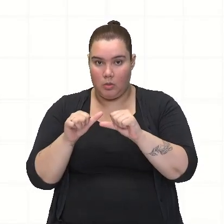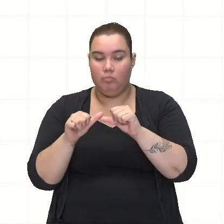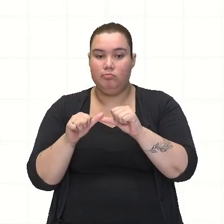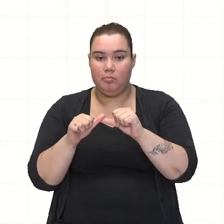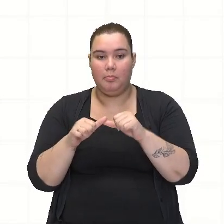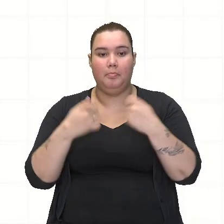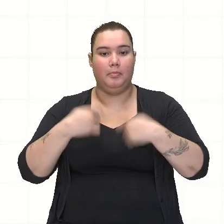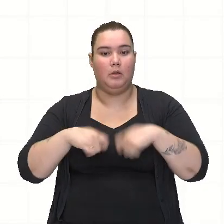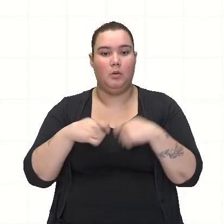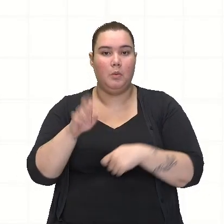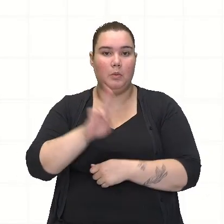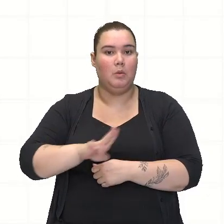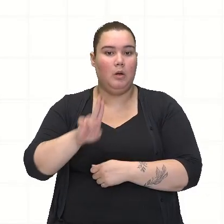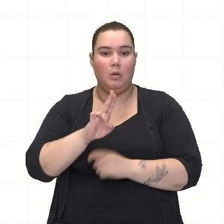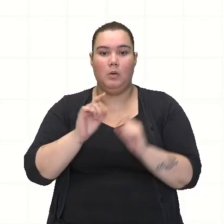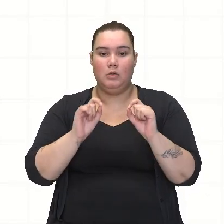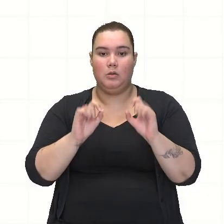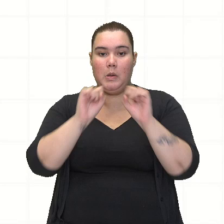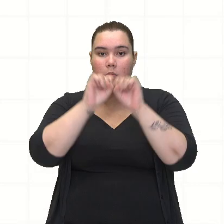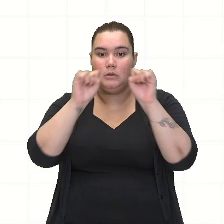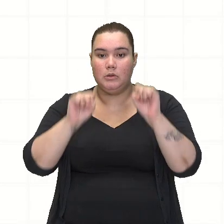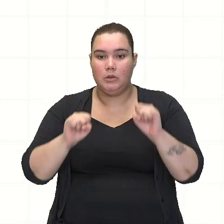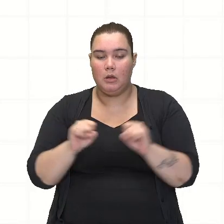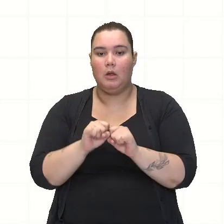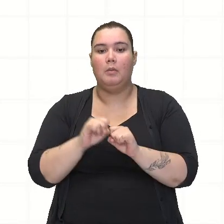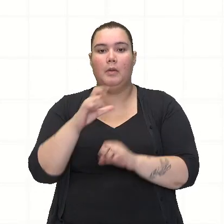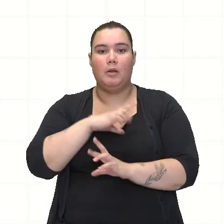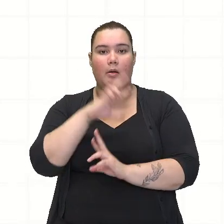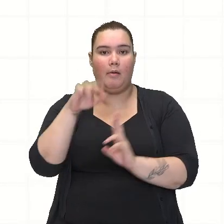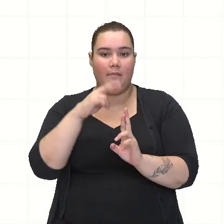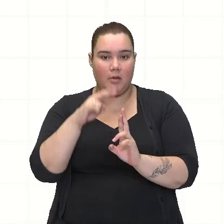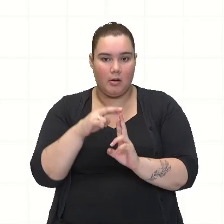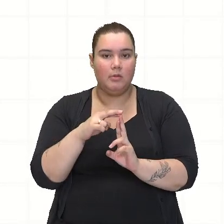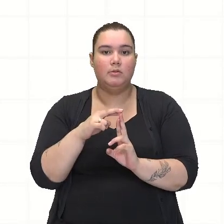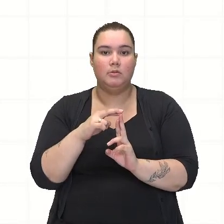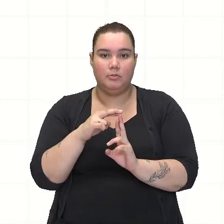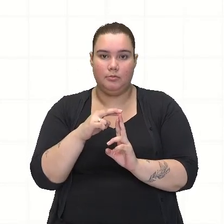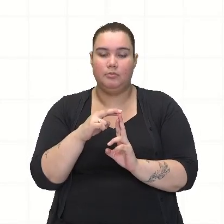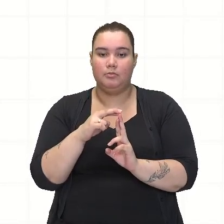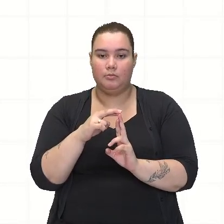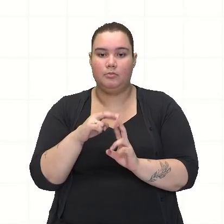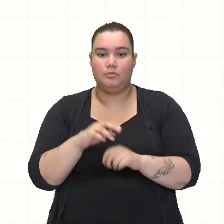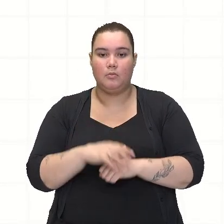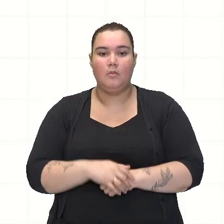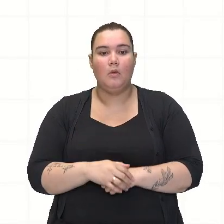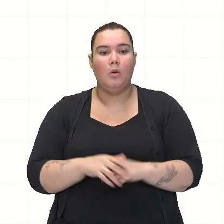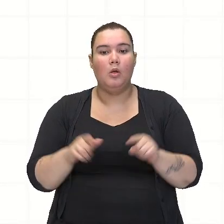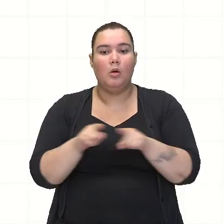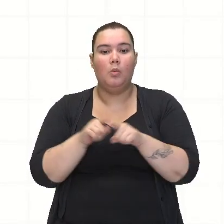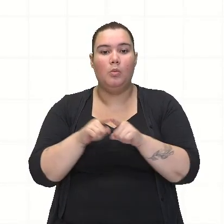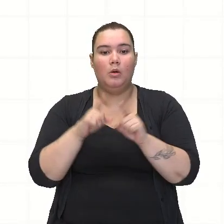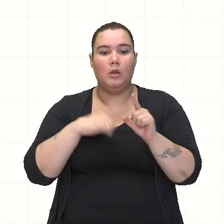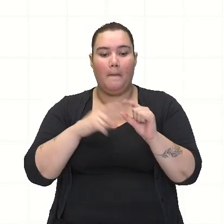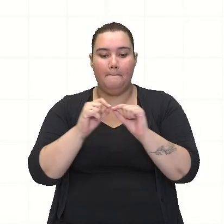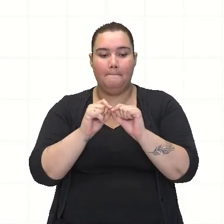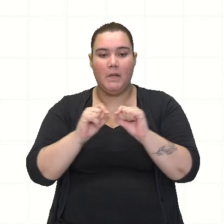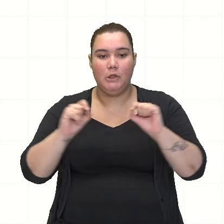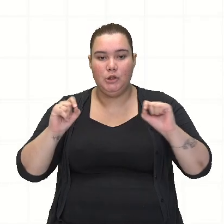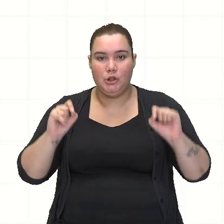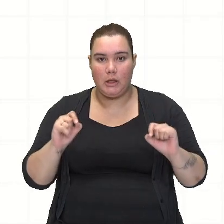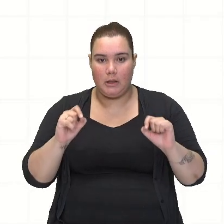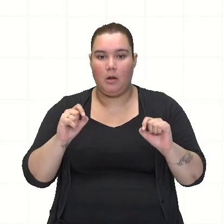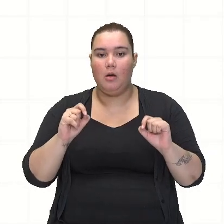transformações, precisamos utilizar um sistema de referência e uma unidade de